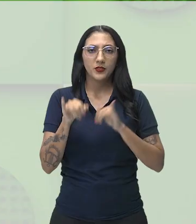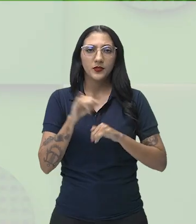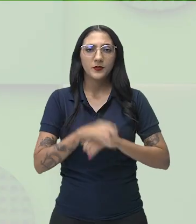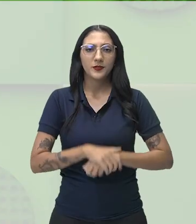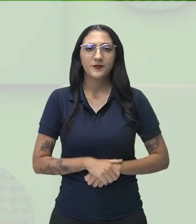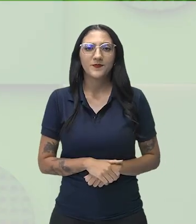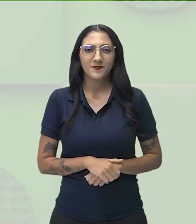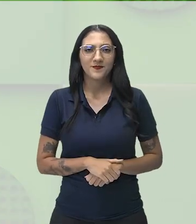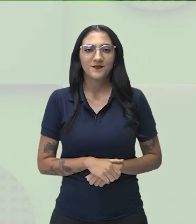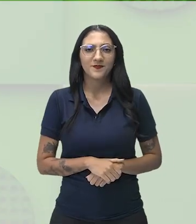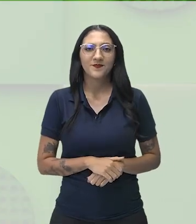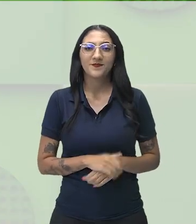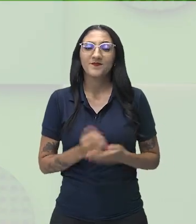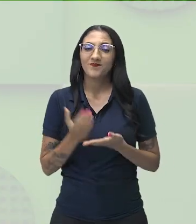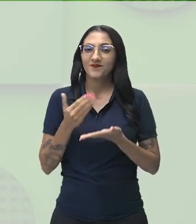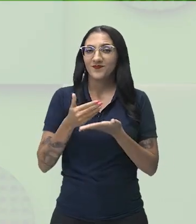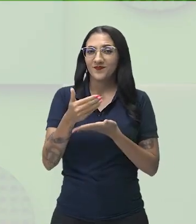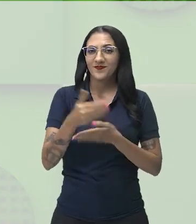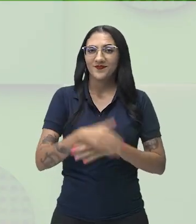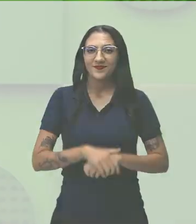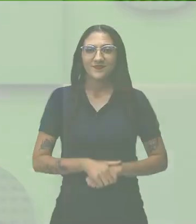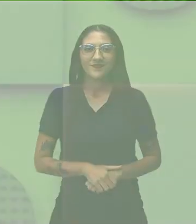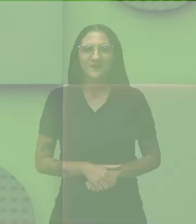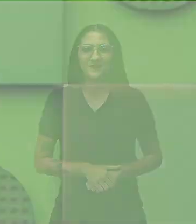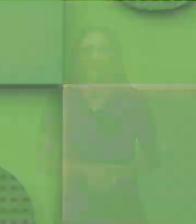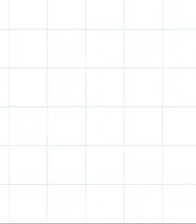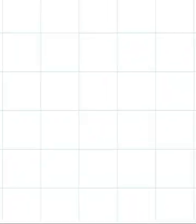químicas. E vamos à nossa aula.